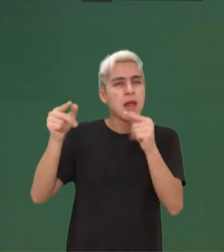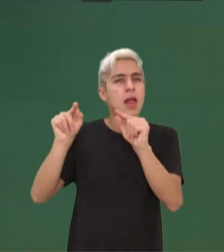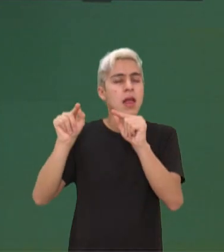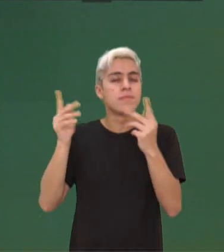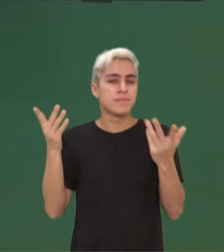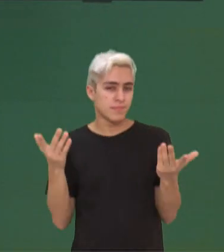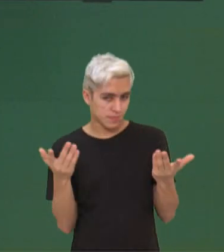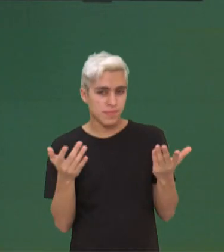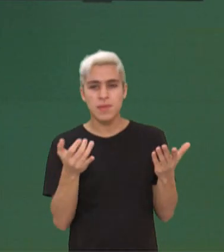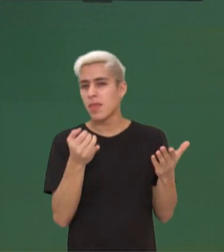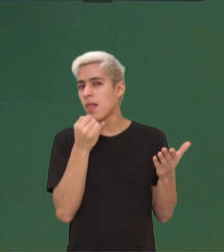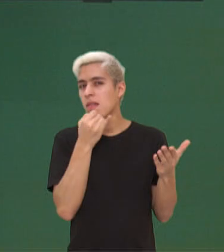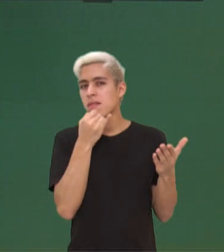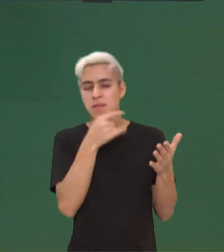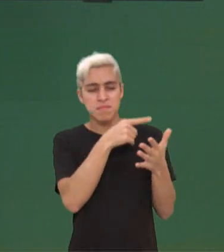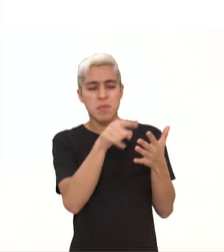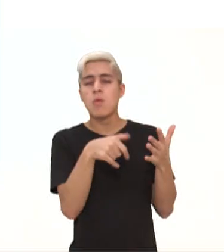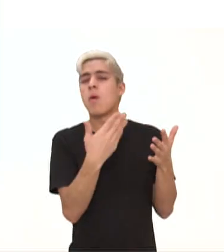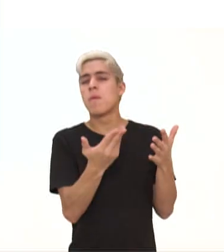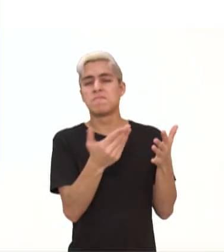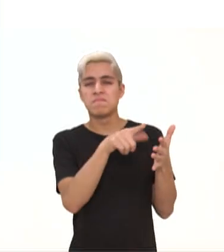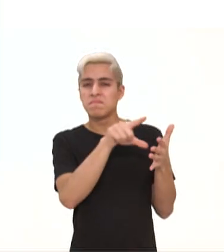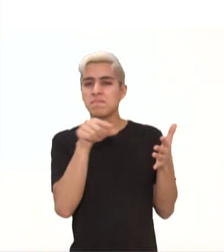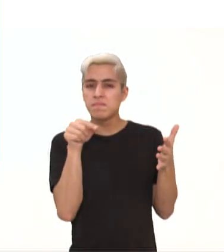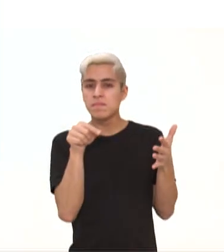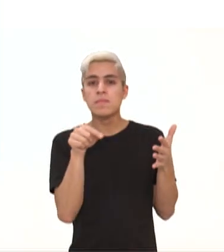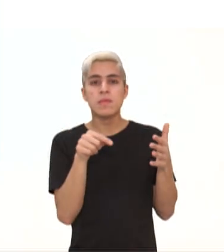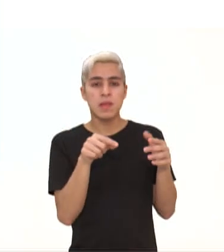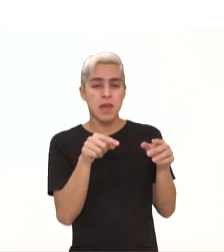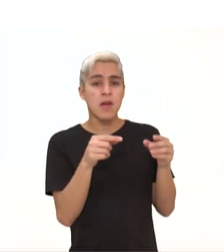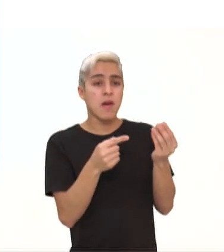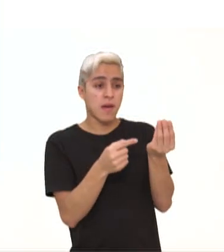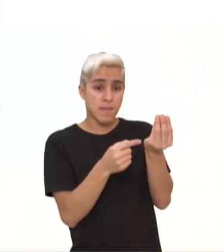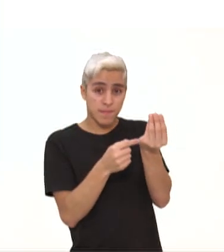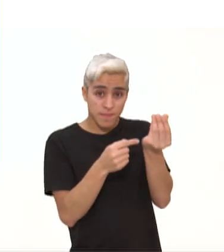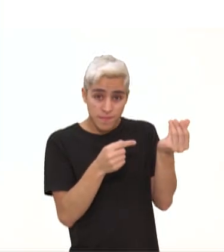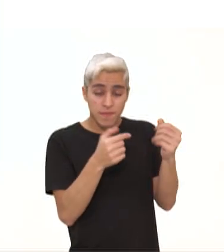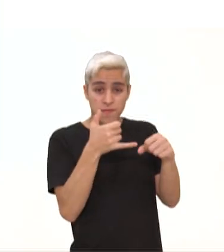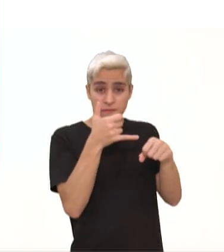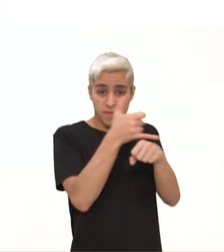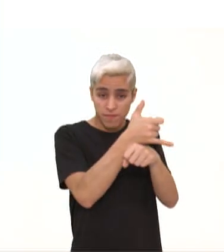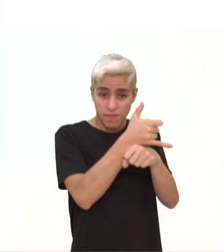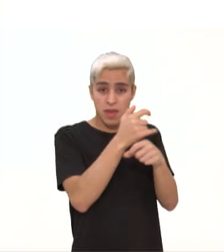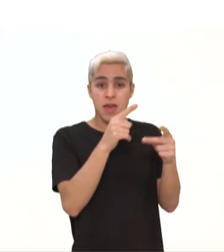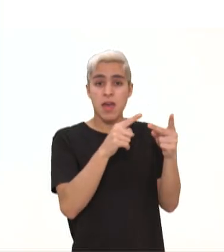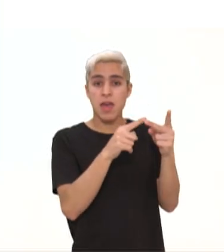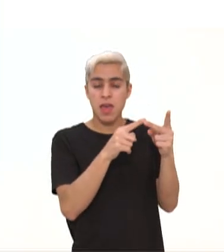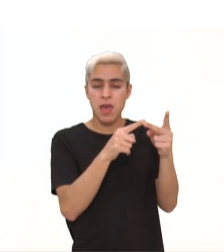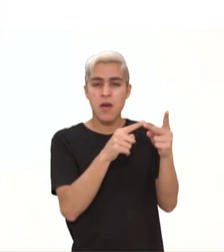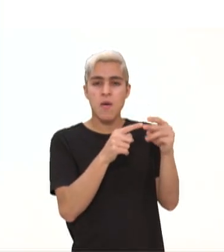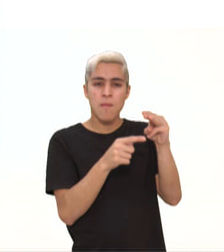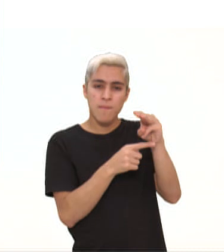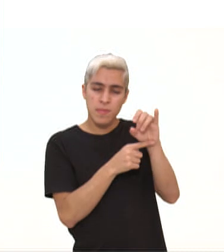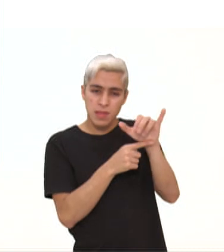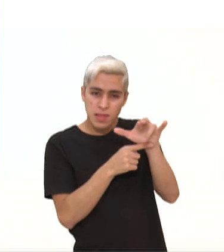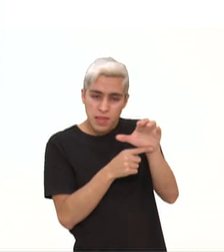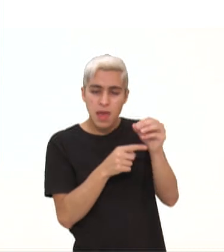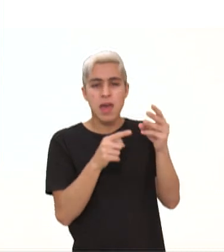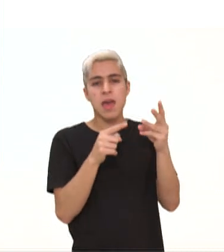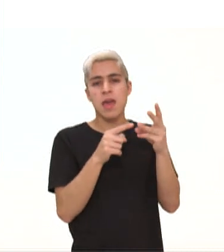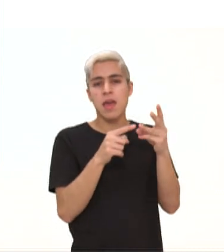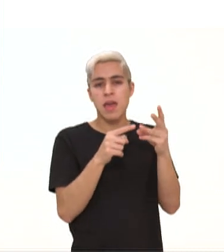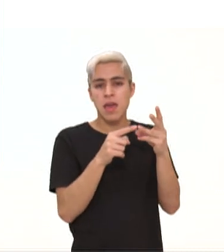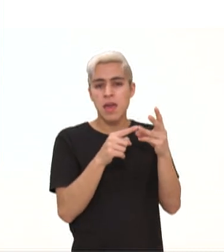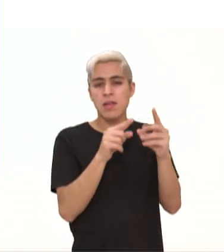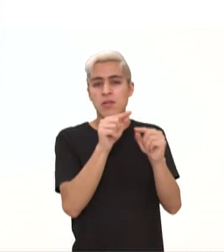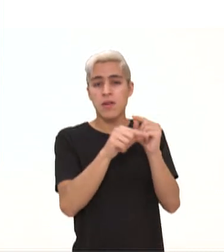é exemplo ali de matéria-prima. Então, minério de ferro, madeira e bauxita são matérias-primas utilizadas